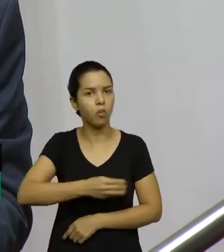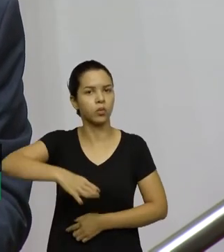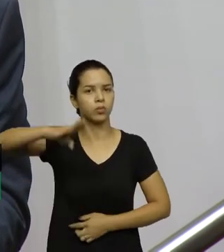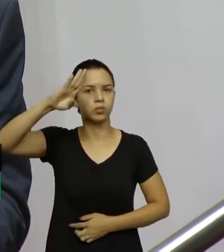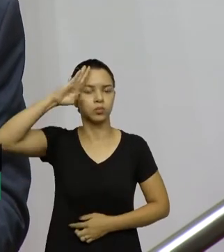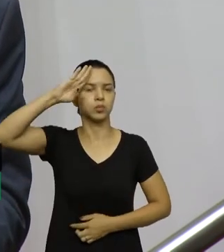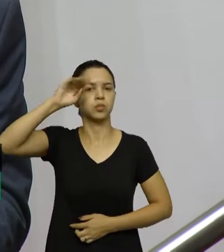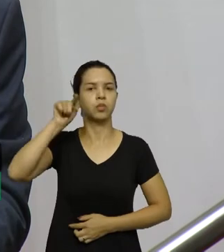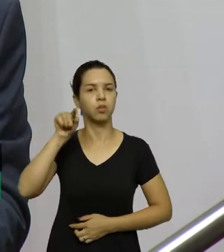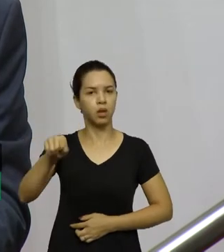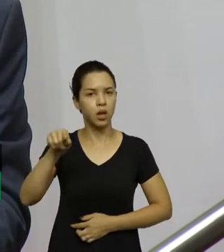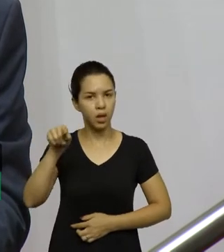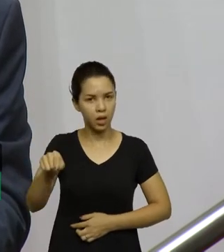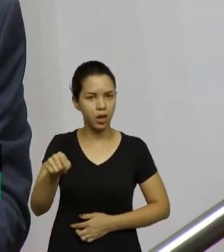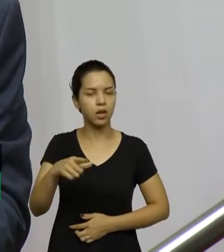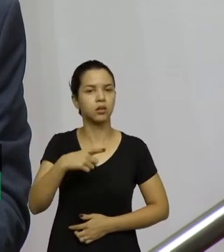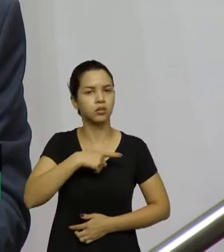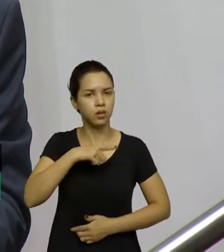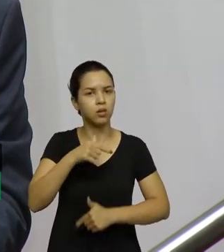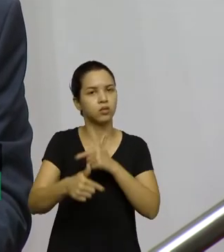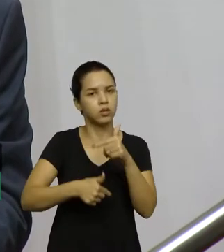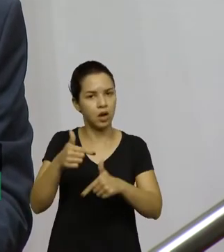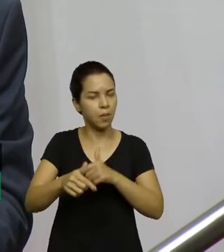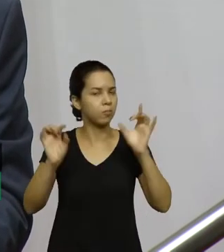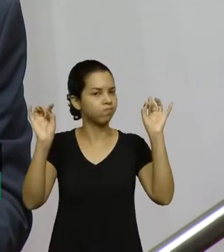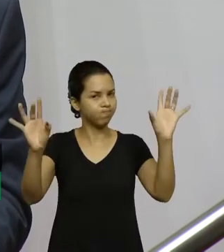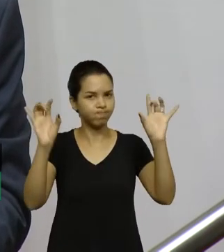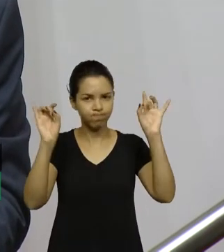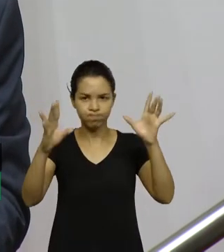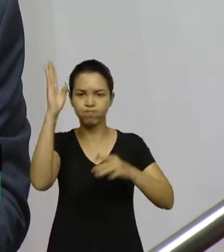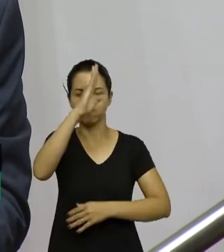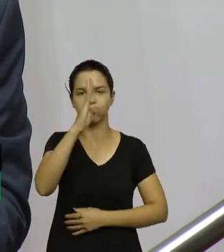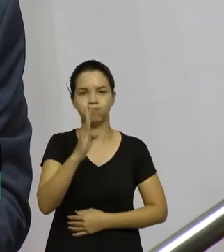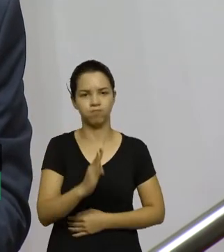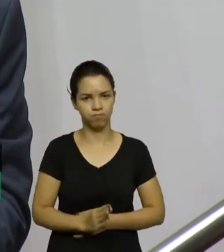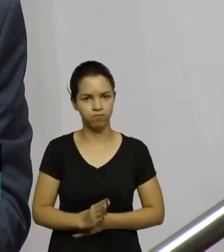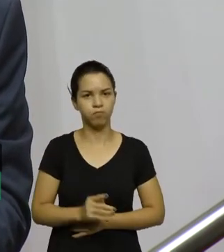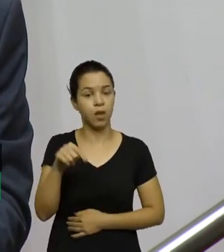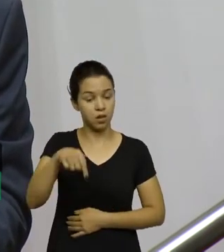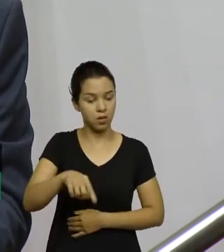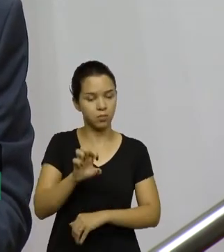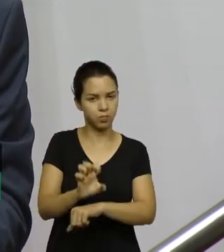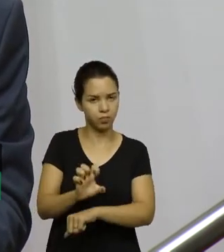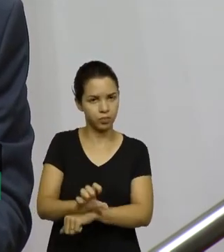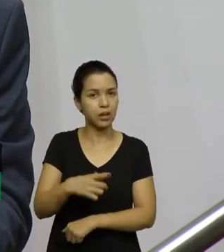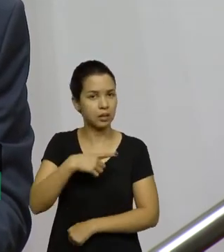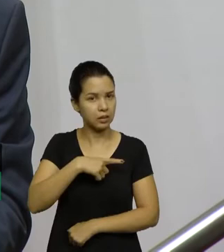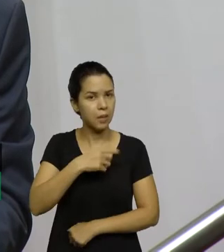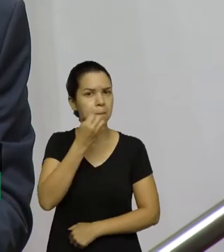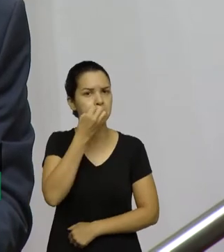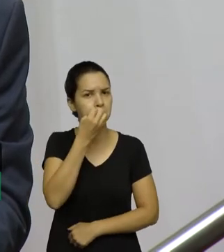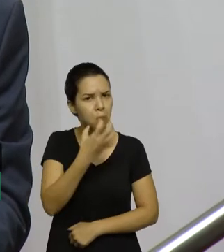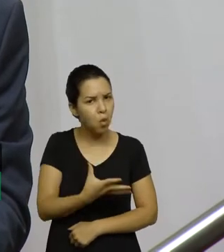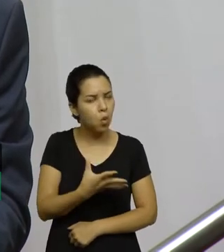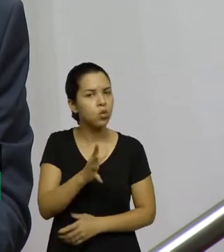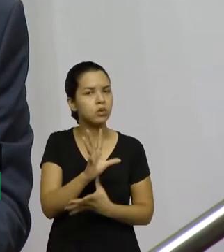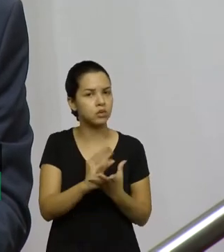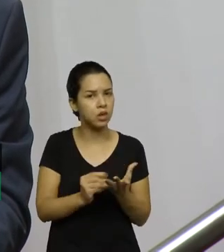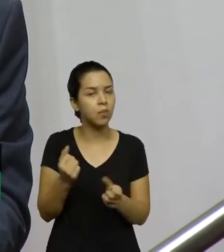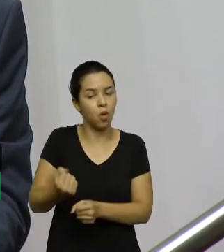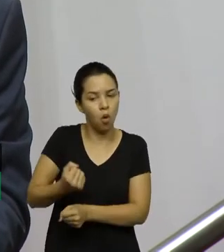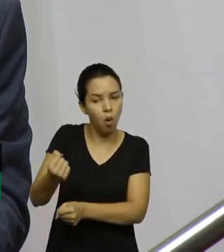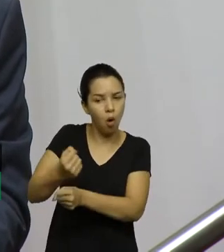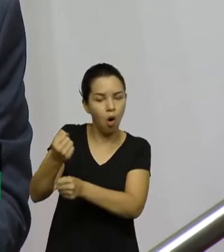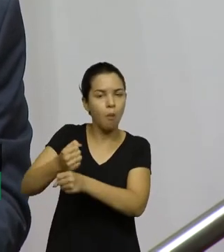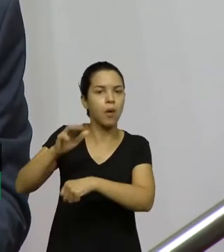prestam inestimáveis serviços à nossa pátria. Aqui em nosso Estado temos bons exemplos de obras feitas